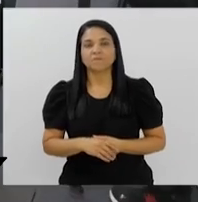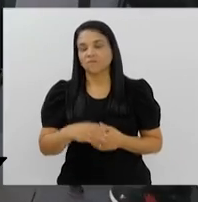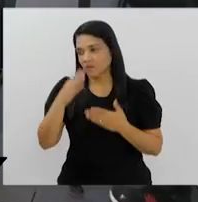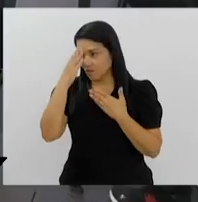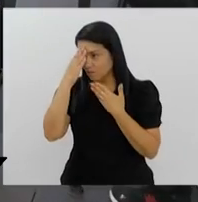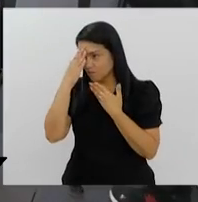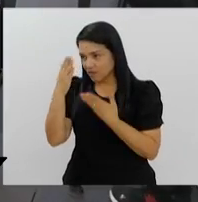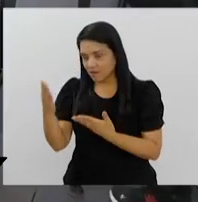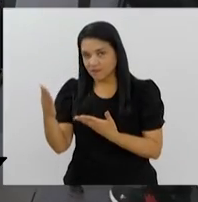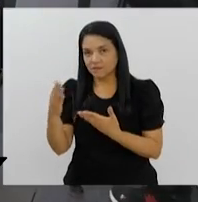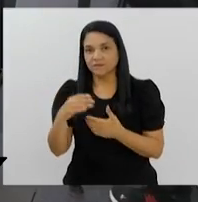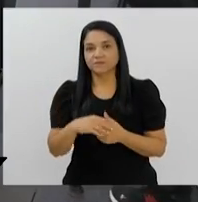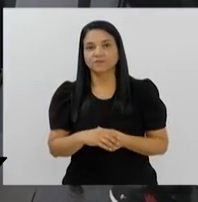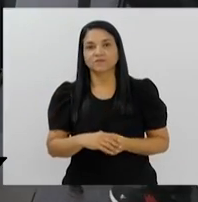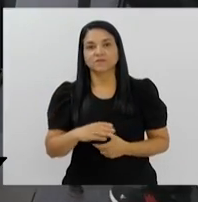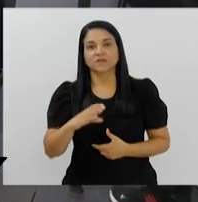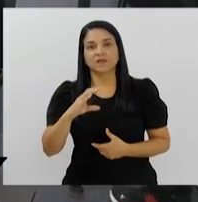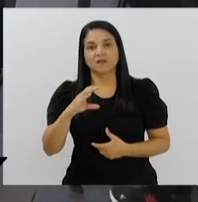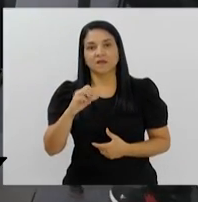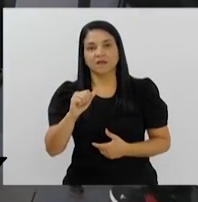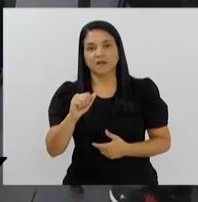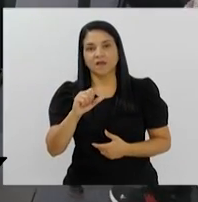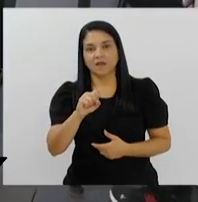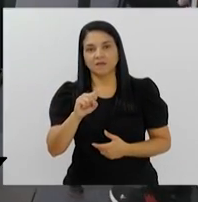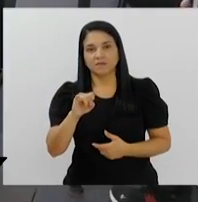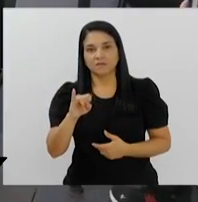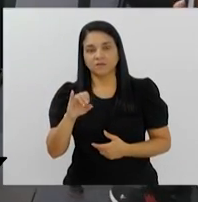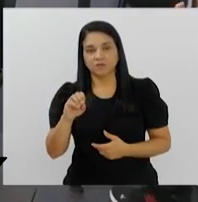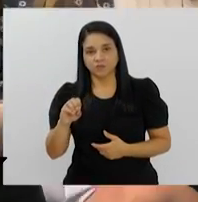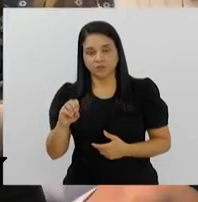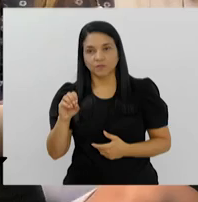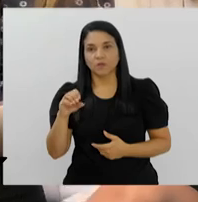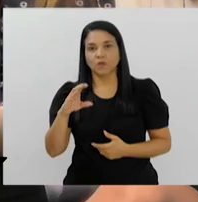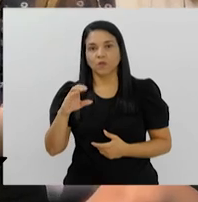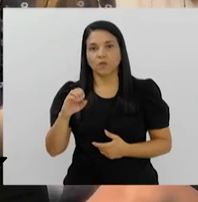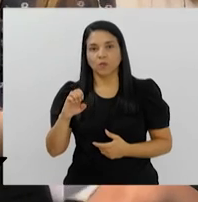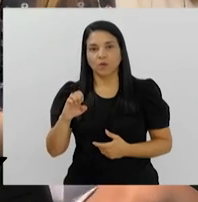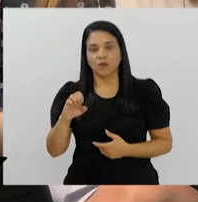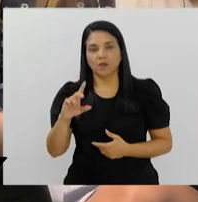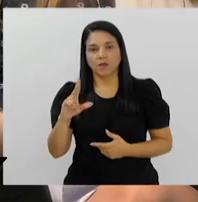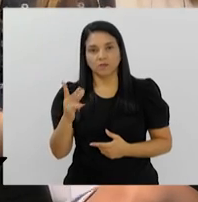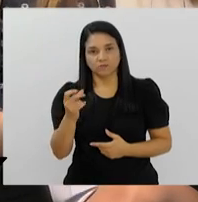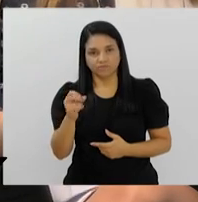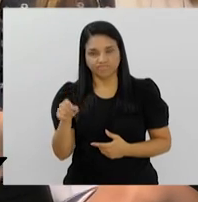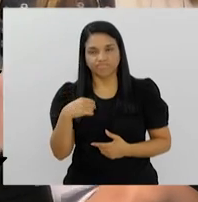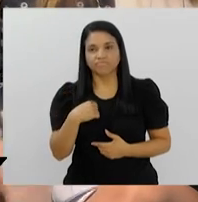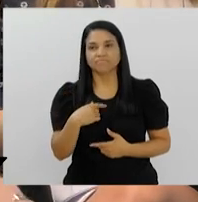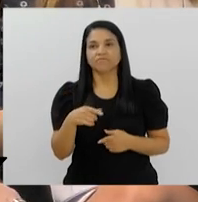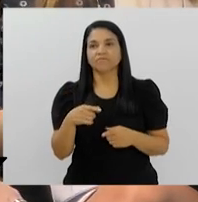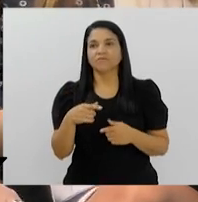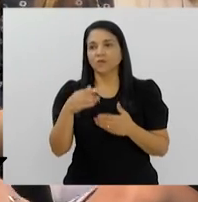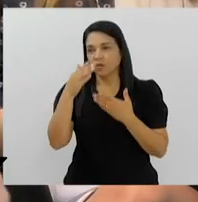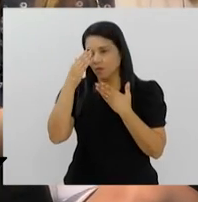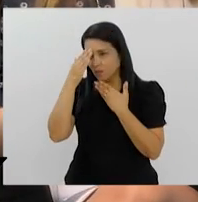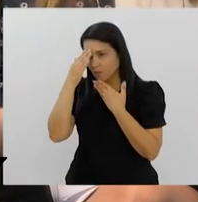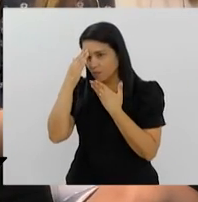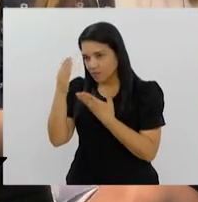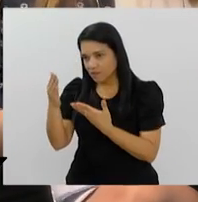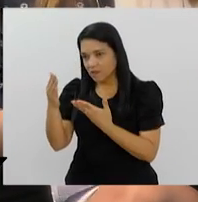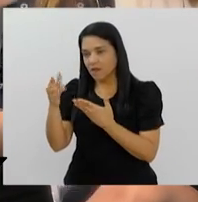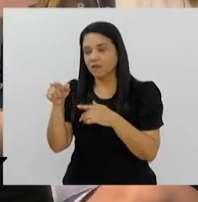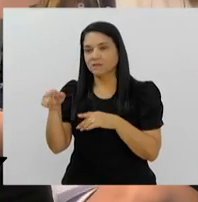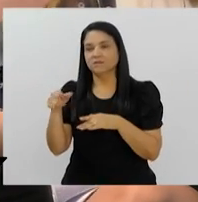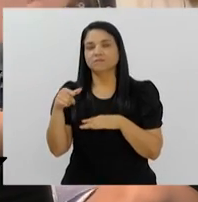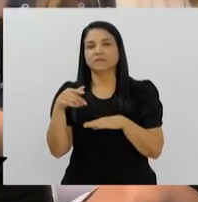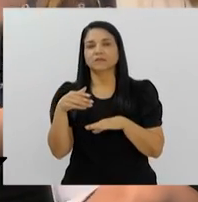Obrigado seor Cásio Coelho eu fico de verdade sor Cásio Obrigado pela sua contribuição e